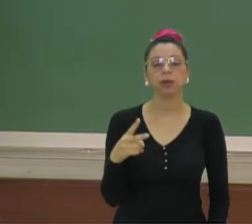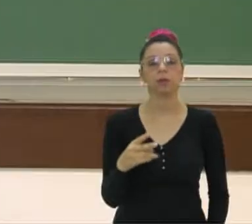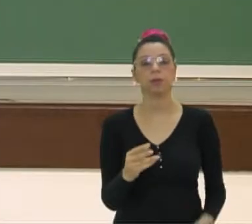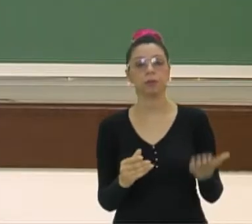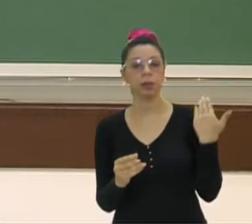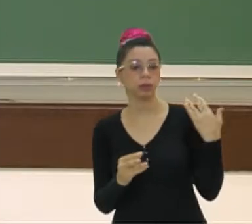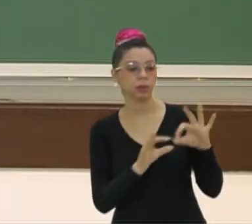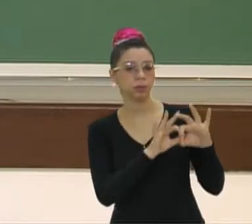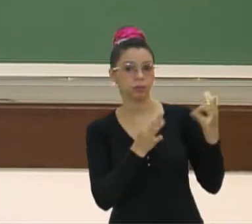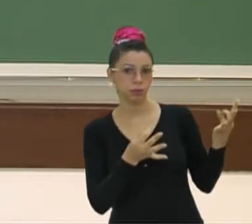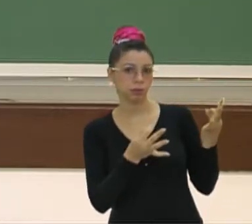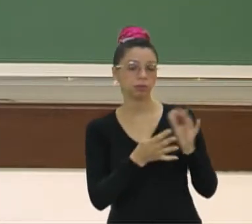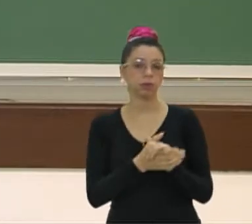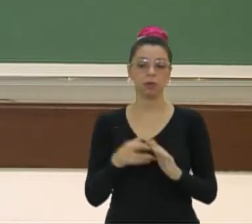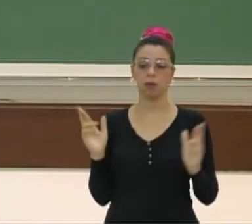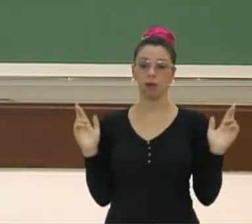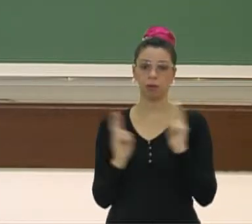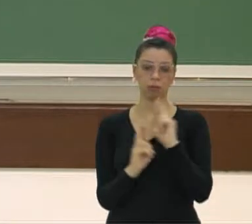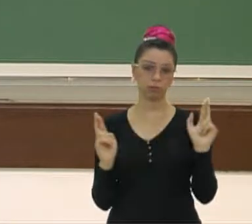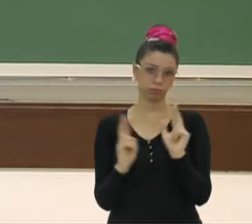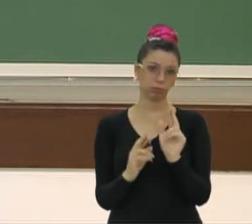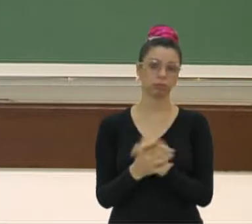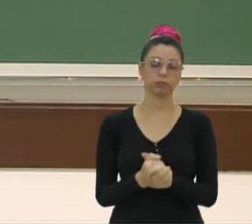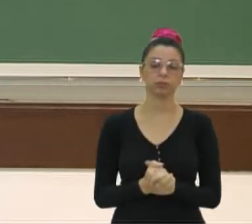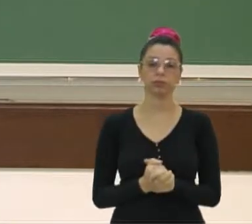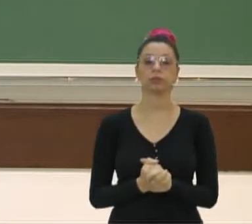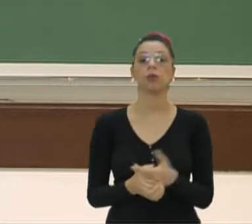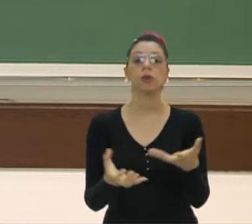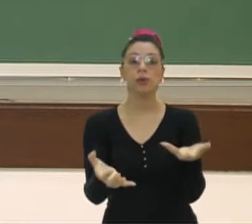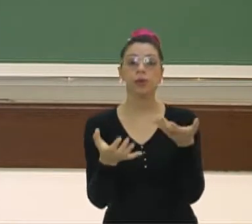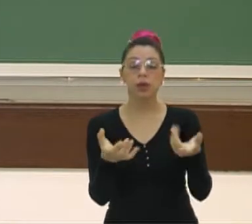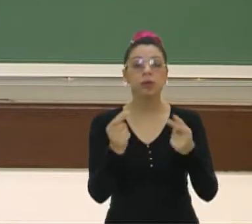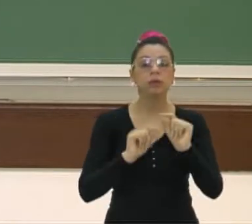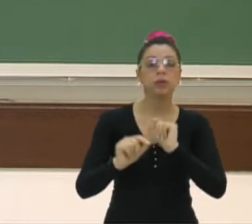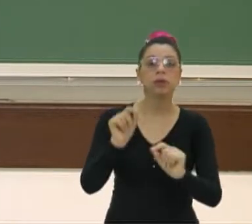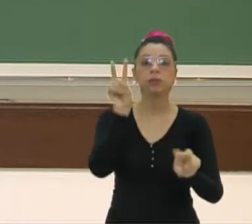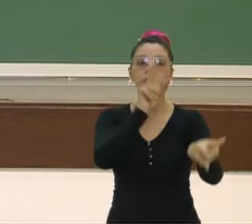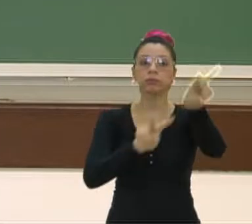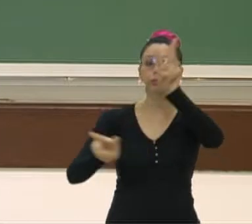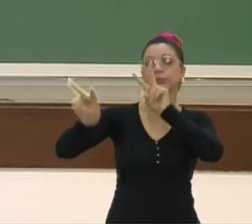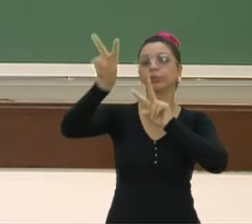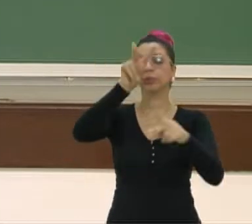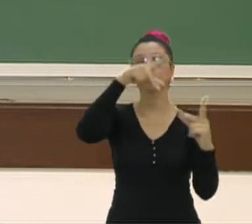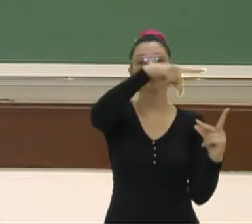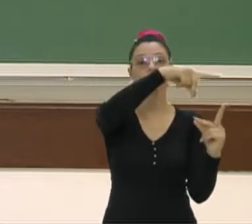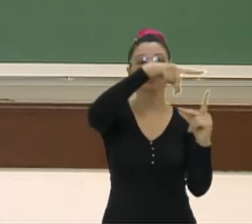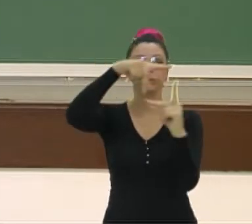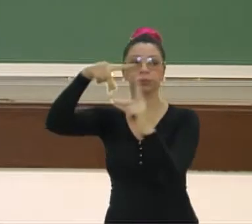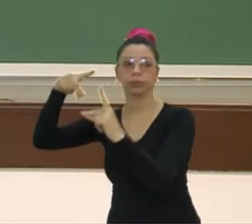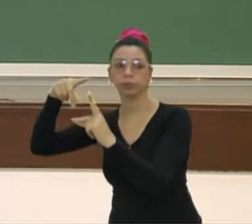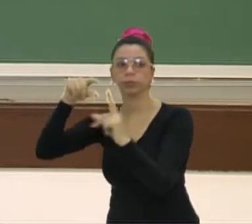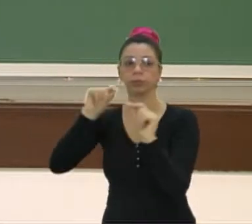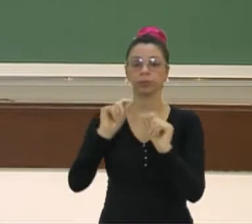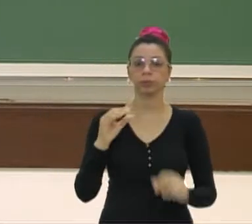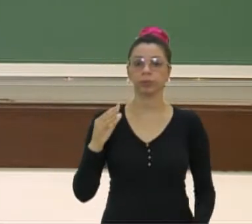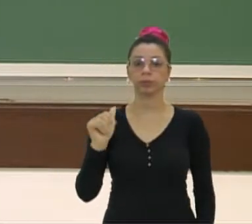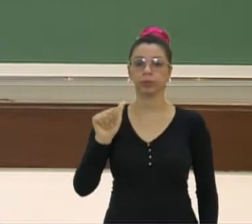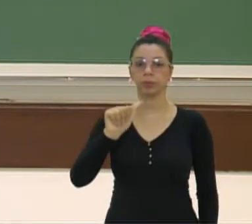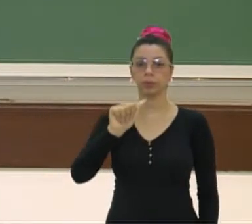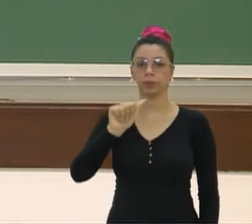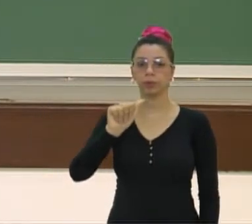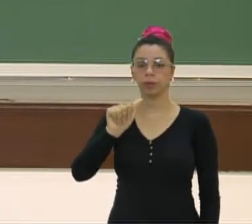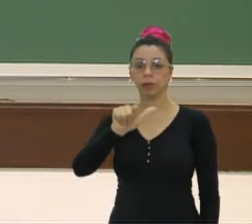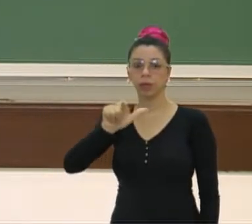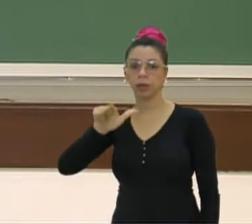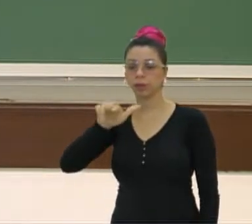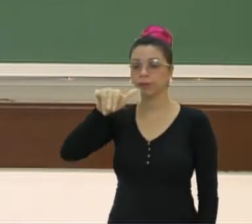simples, ok? Eu quero que vocês observem agora, let's see Calvin again. Calvin vem participando das nossas aulas